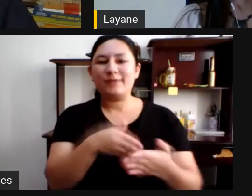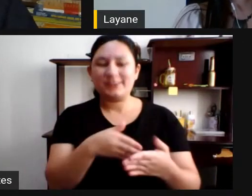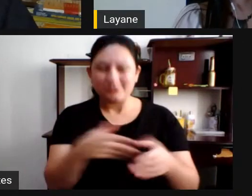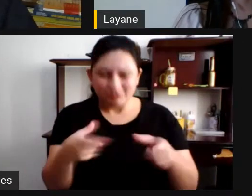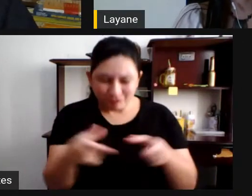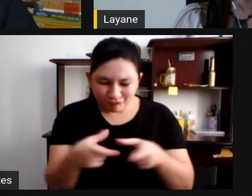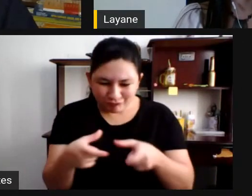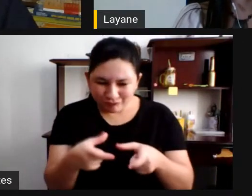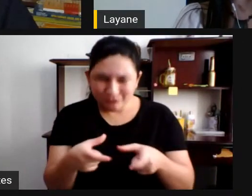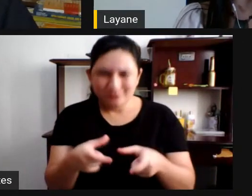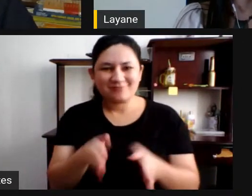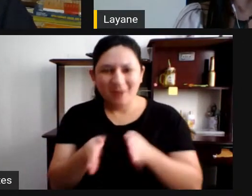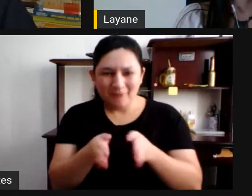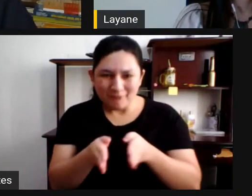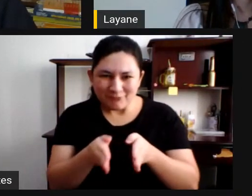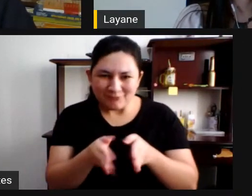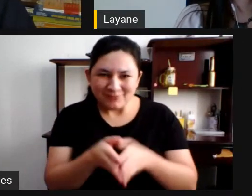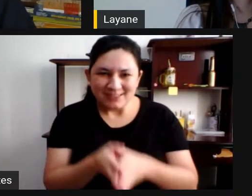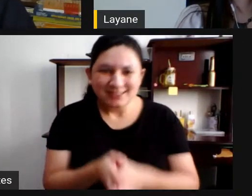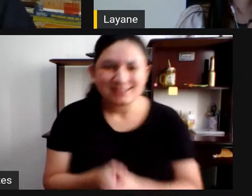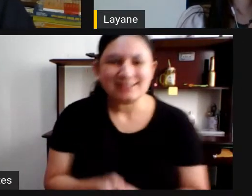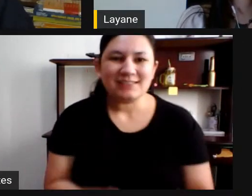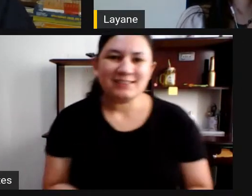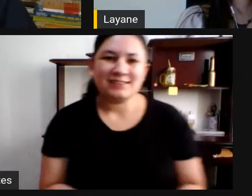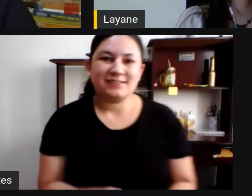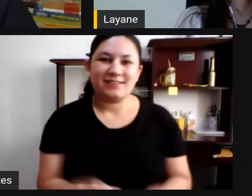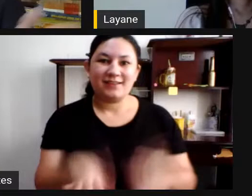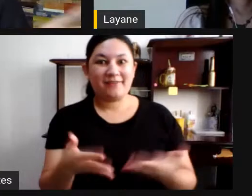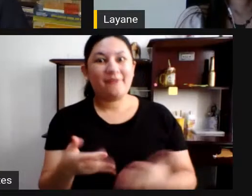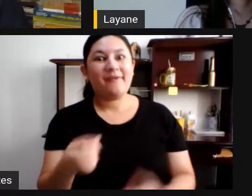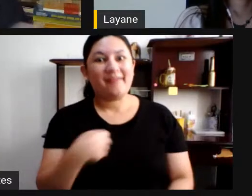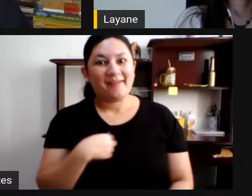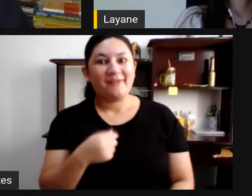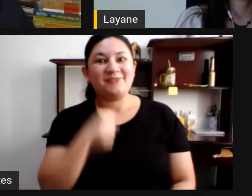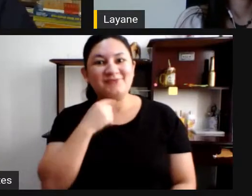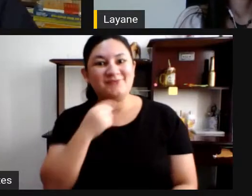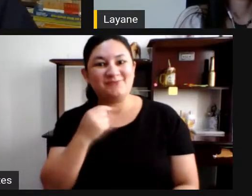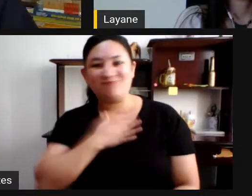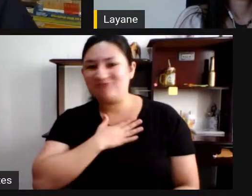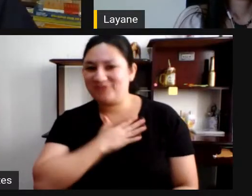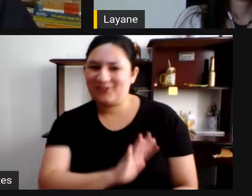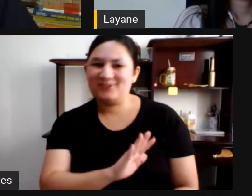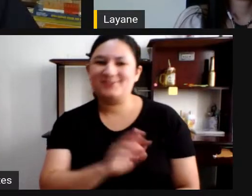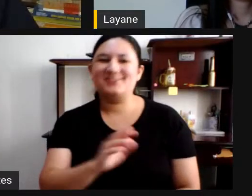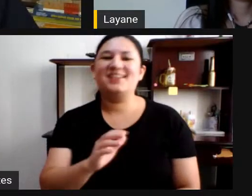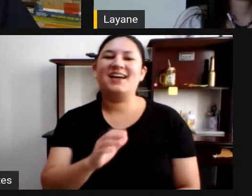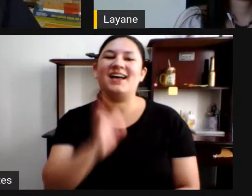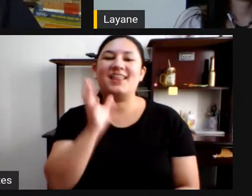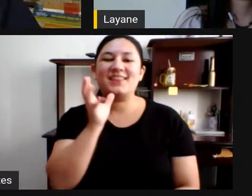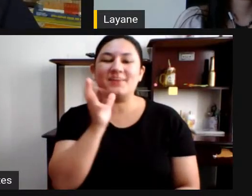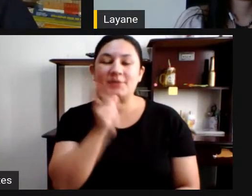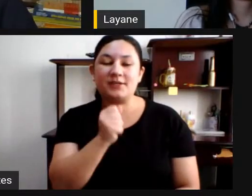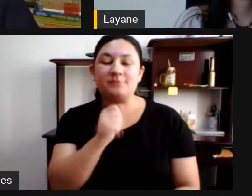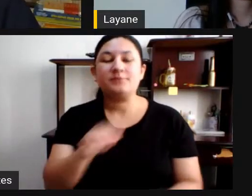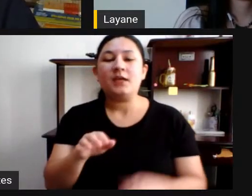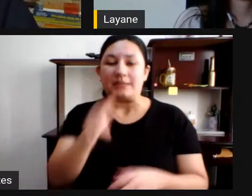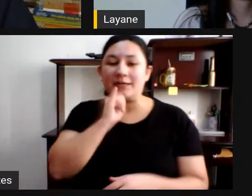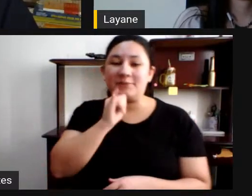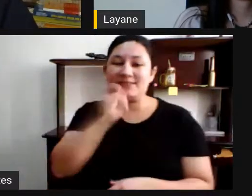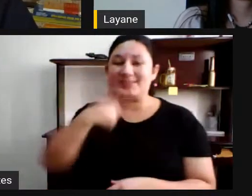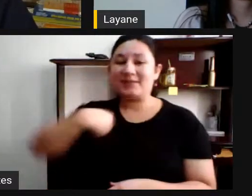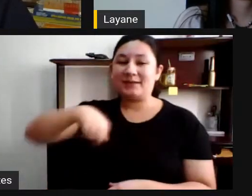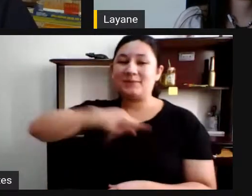se você demora três dias para responder um e-mail você fala olha desculpa explica porque você não pode